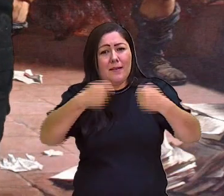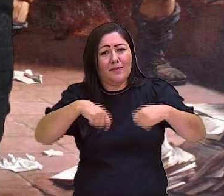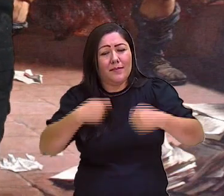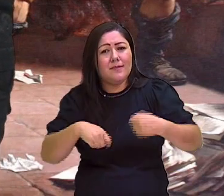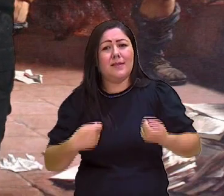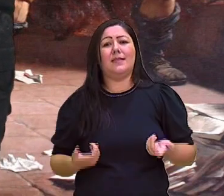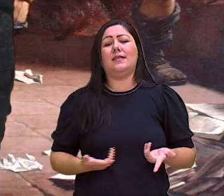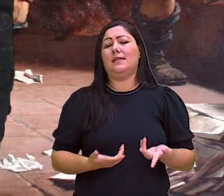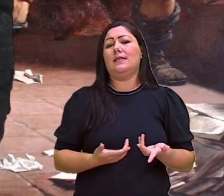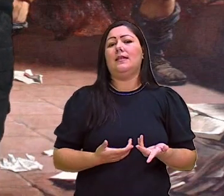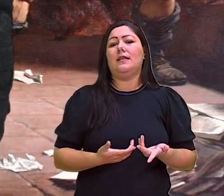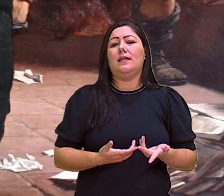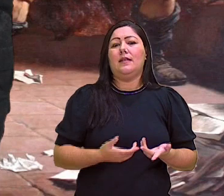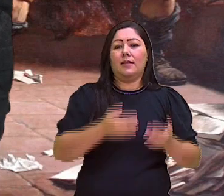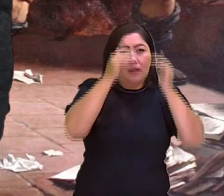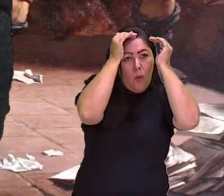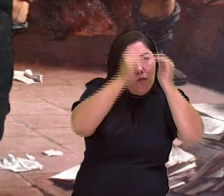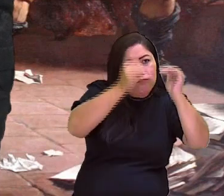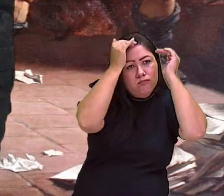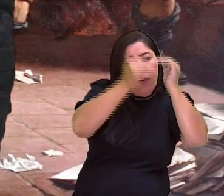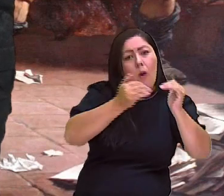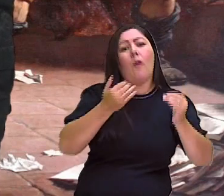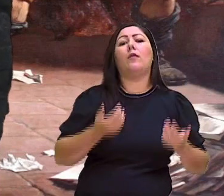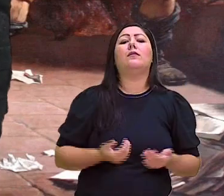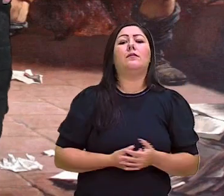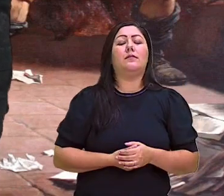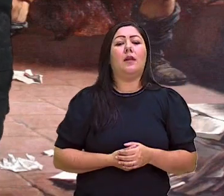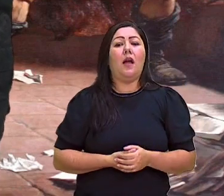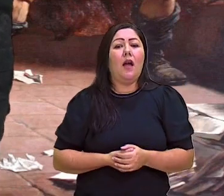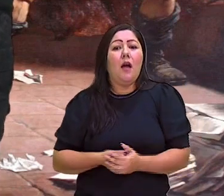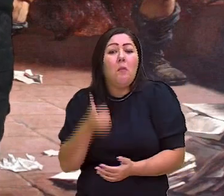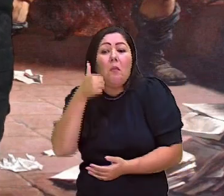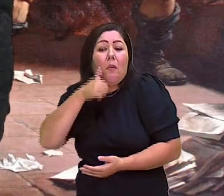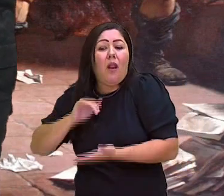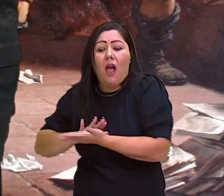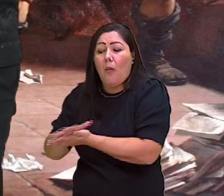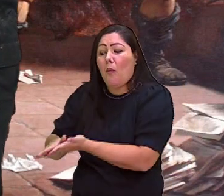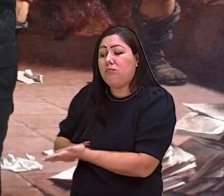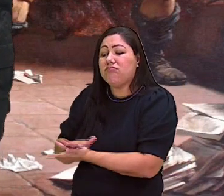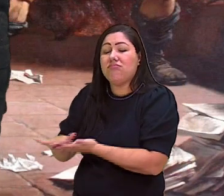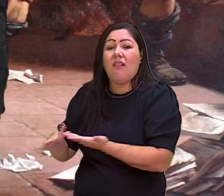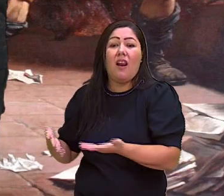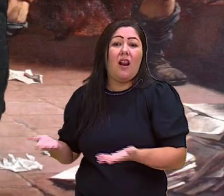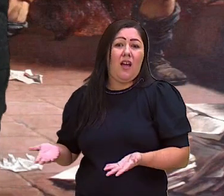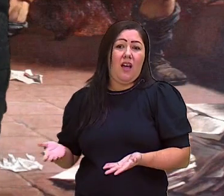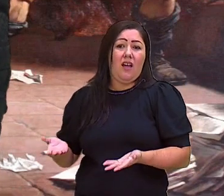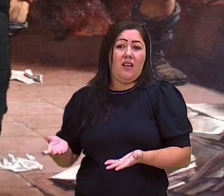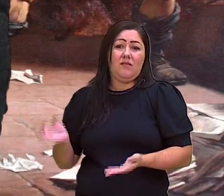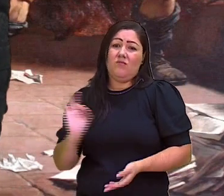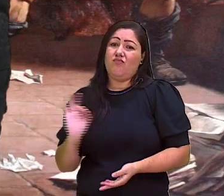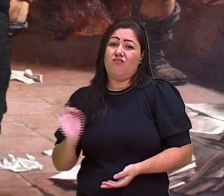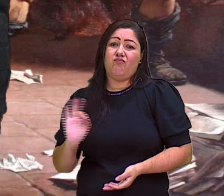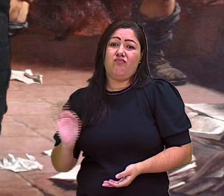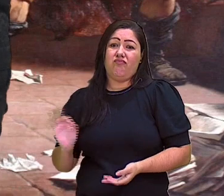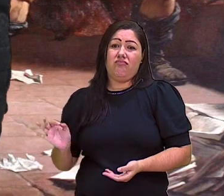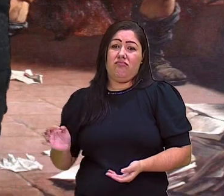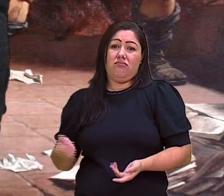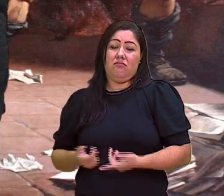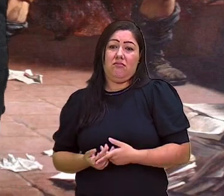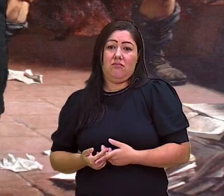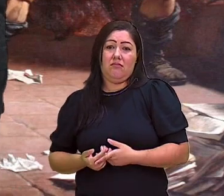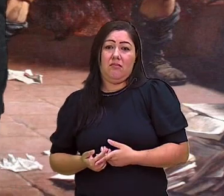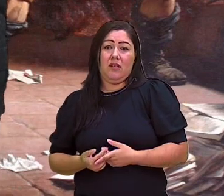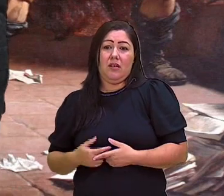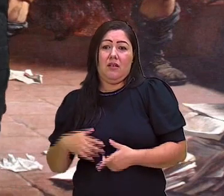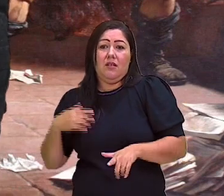lhes são atribuídos. As mulheres não tinham nenhum nem outro. nem o direito e nem o dever